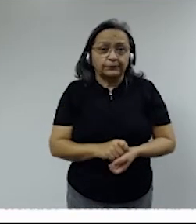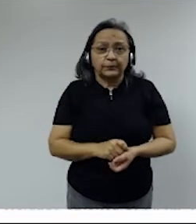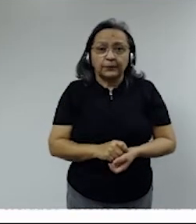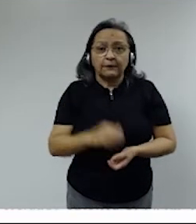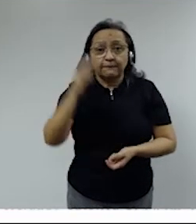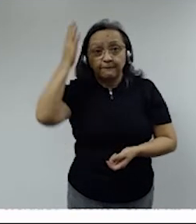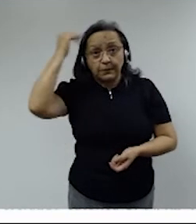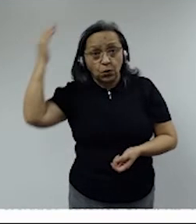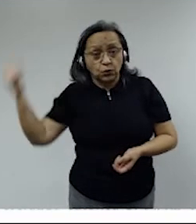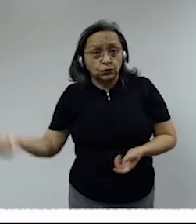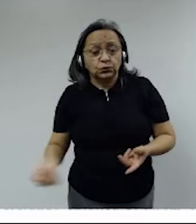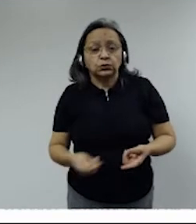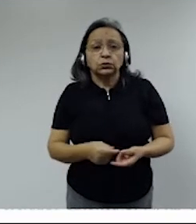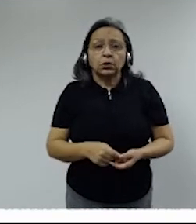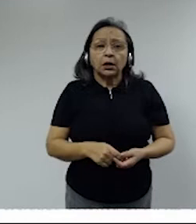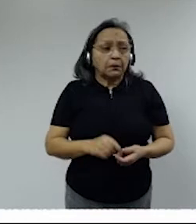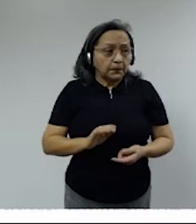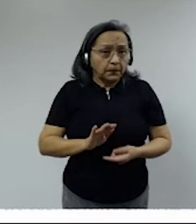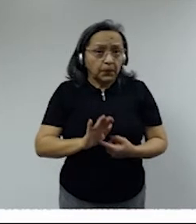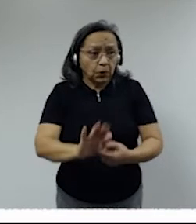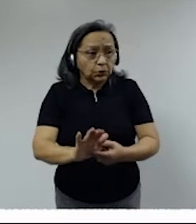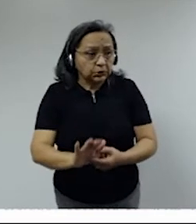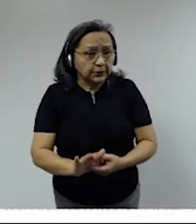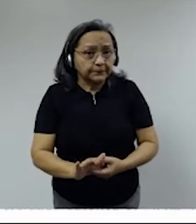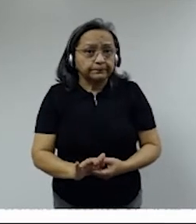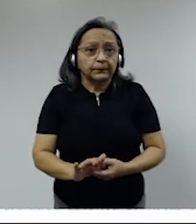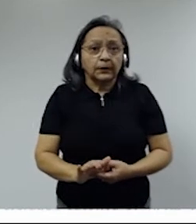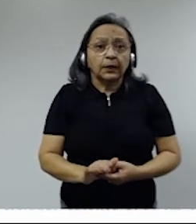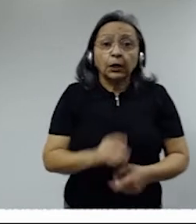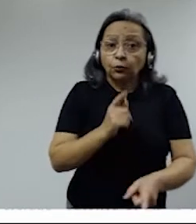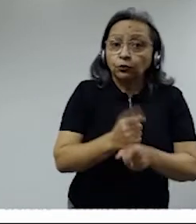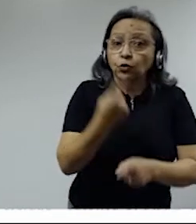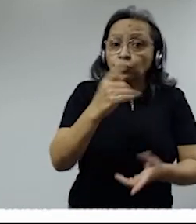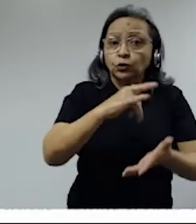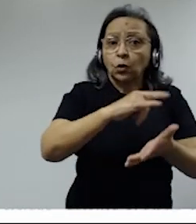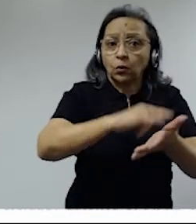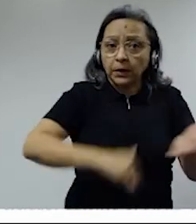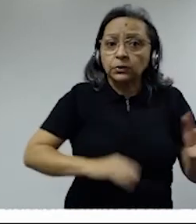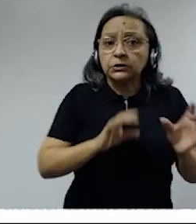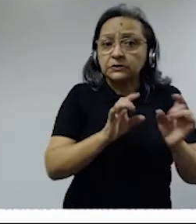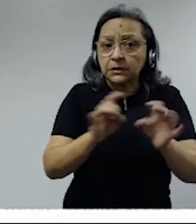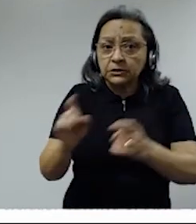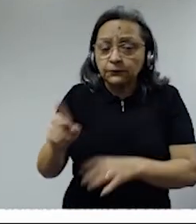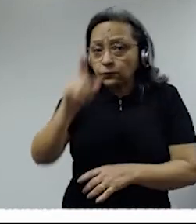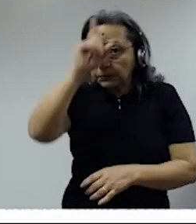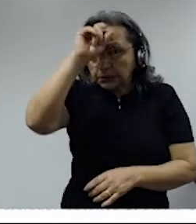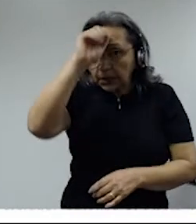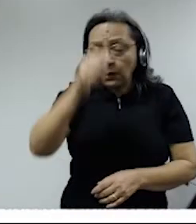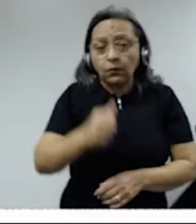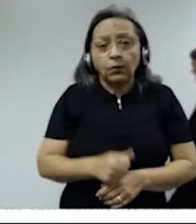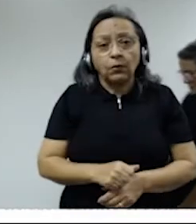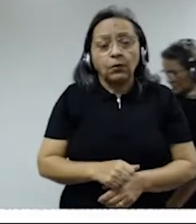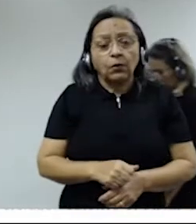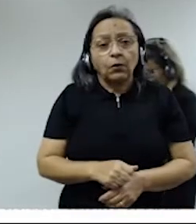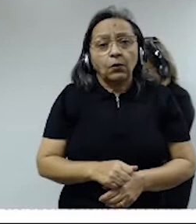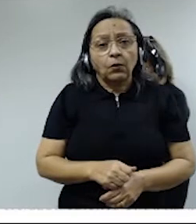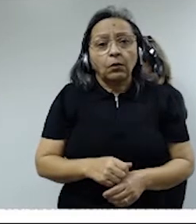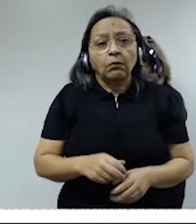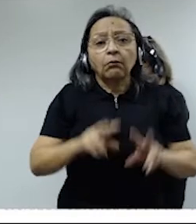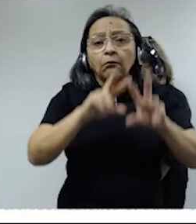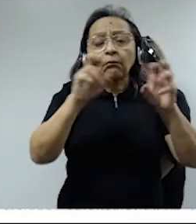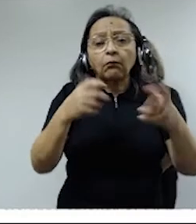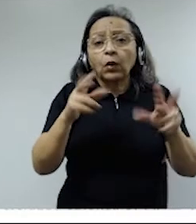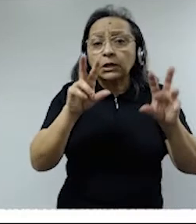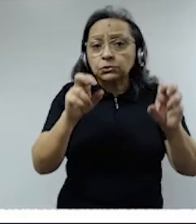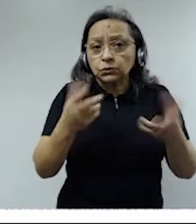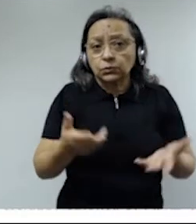olha, professor, achamos aqui um documento, que é um documento específico do Einstein, que fala sobre o